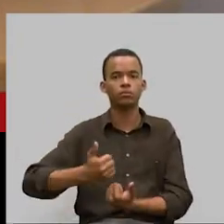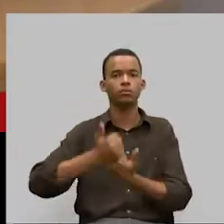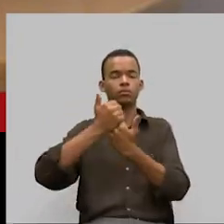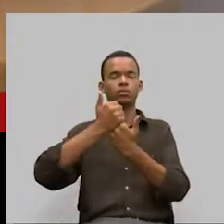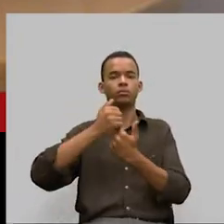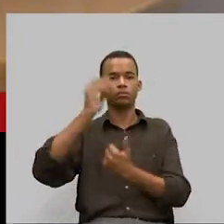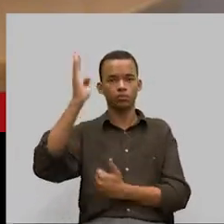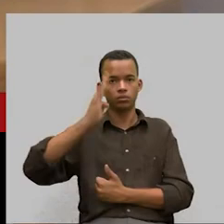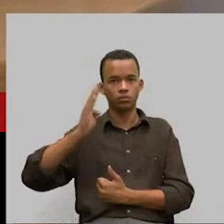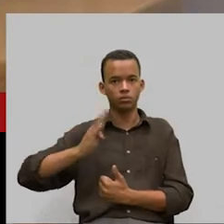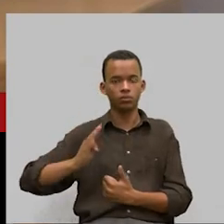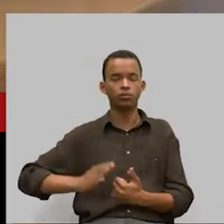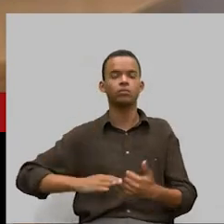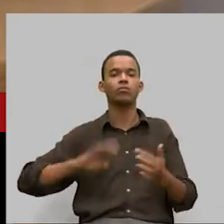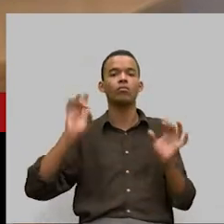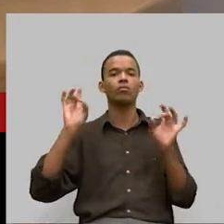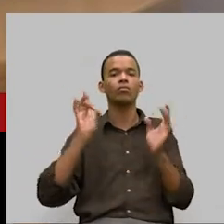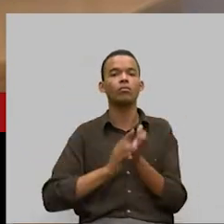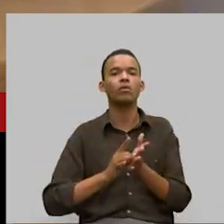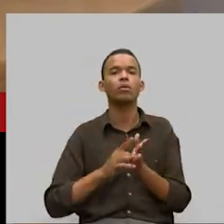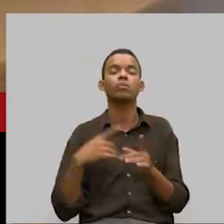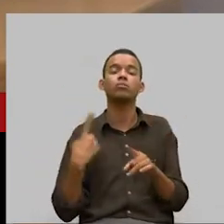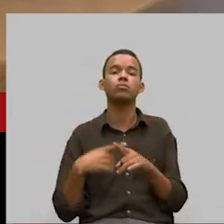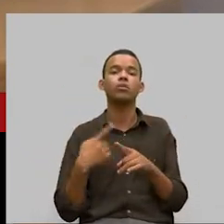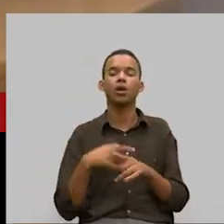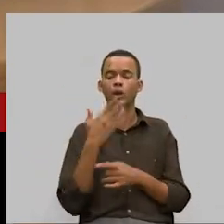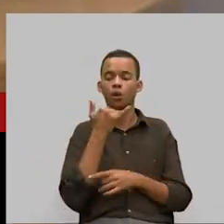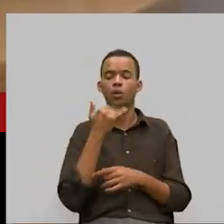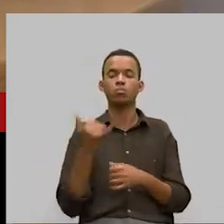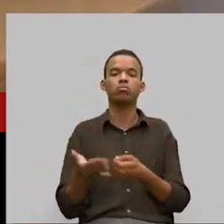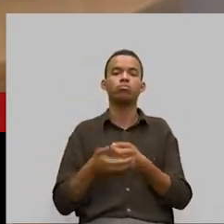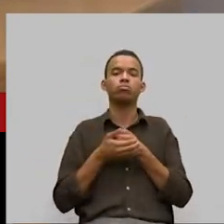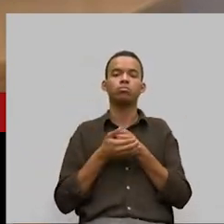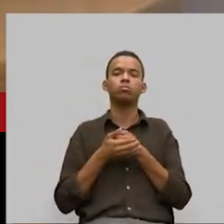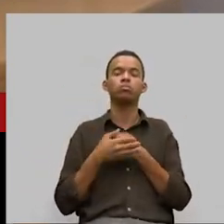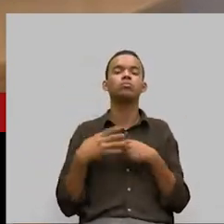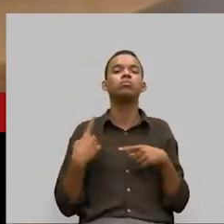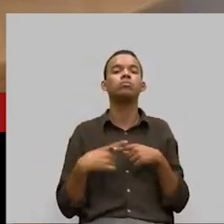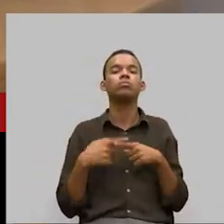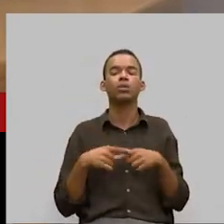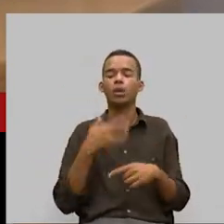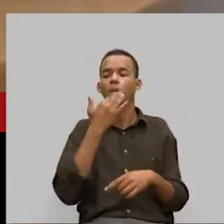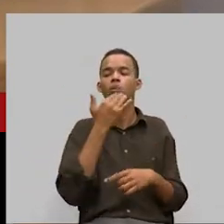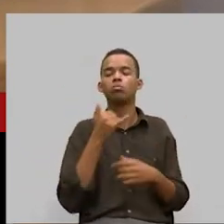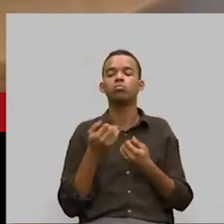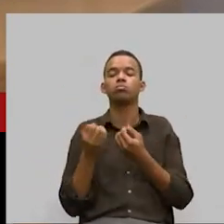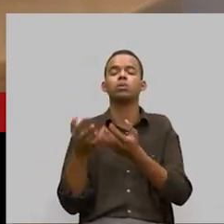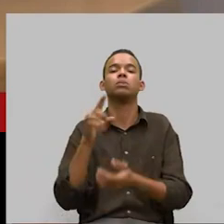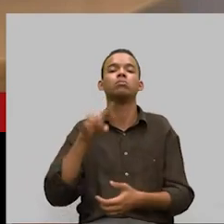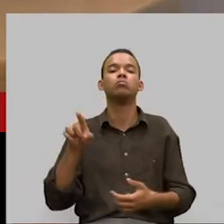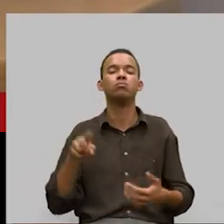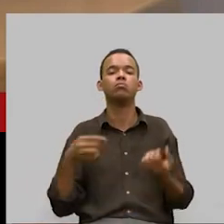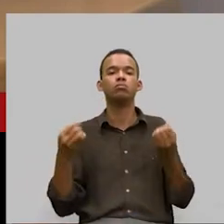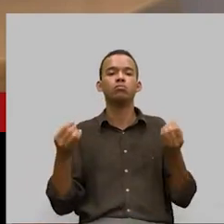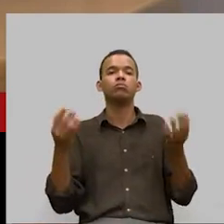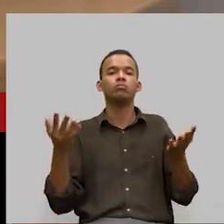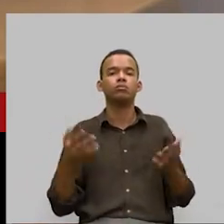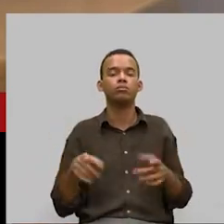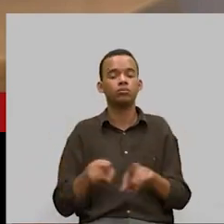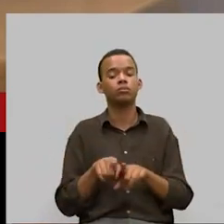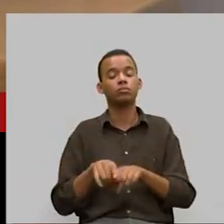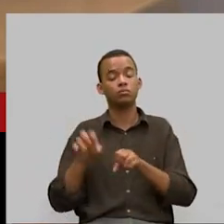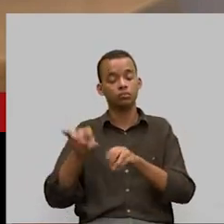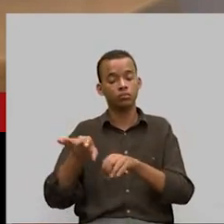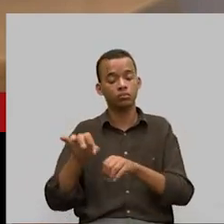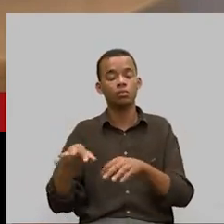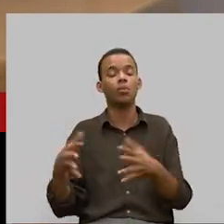país mais Digno Por que negar a alimentação escolar por que negar uma educação de qualidade